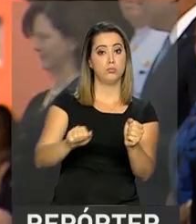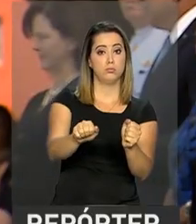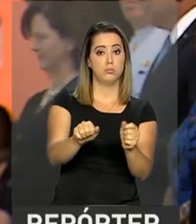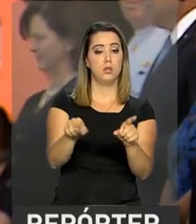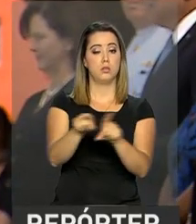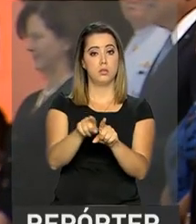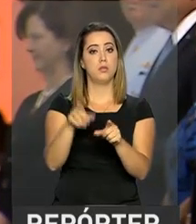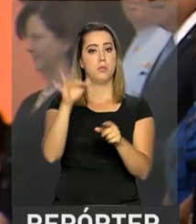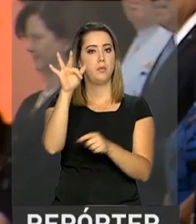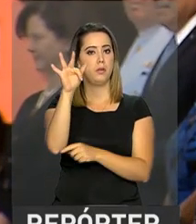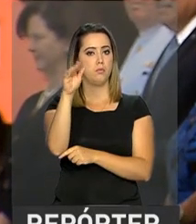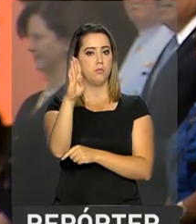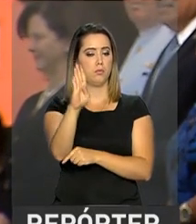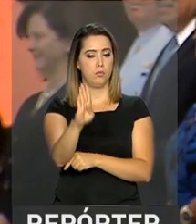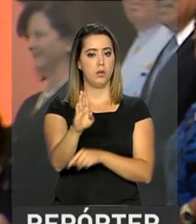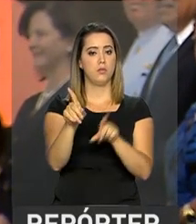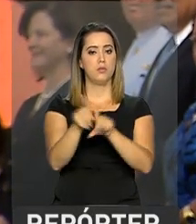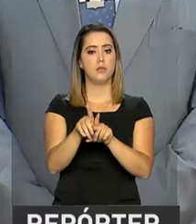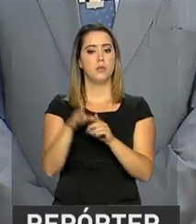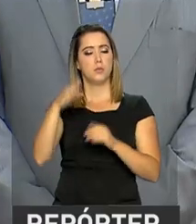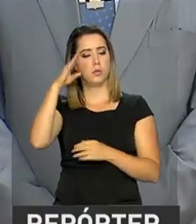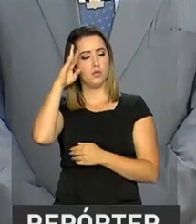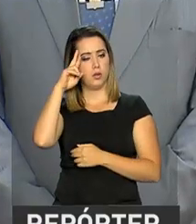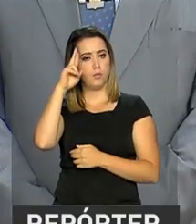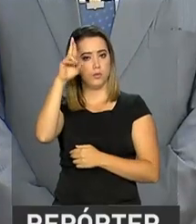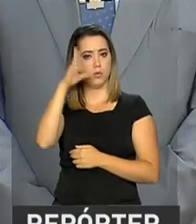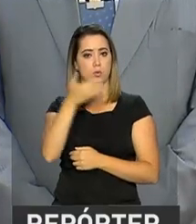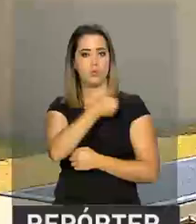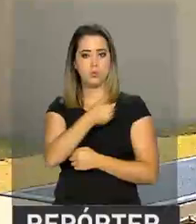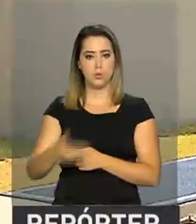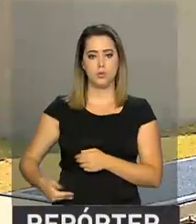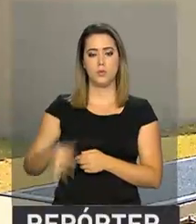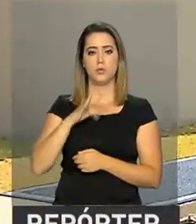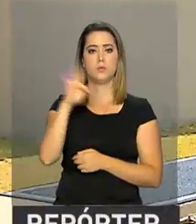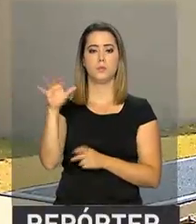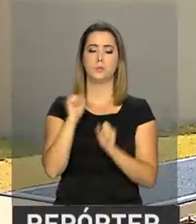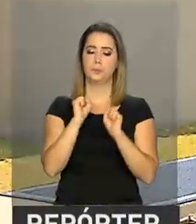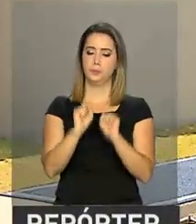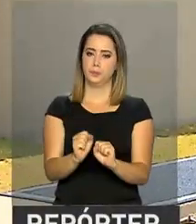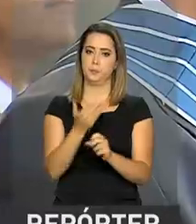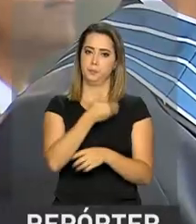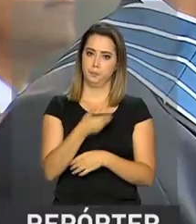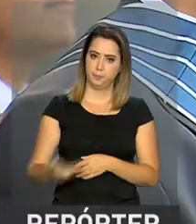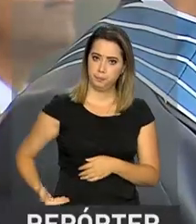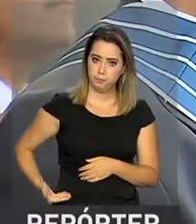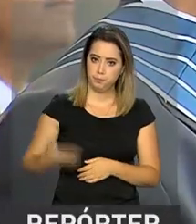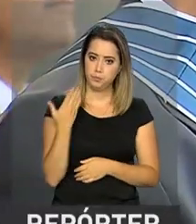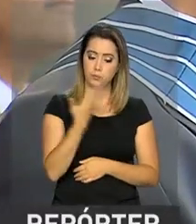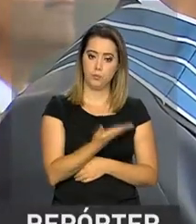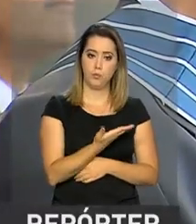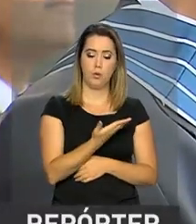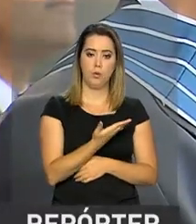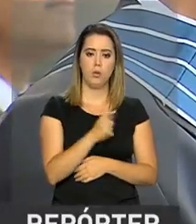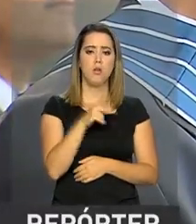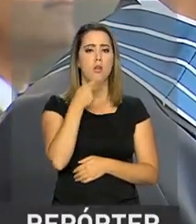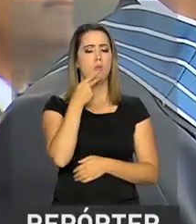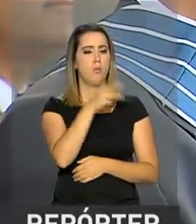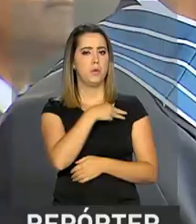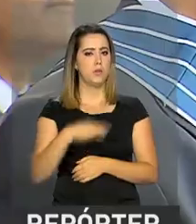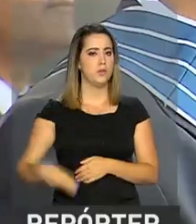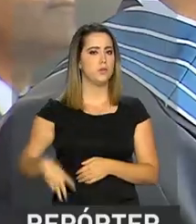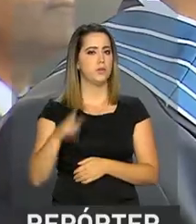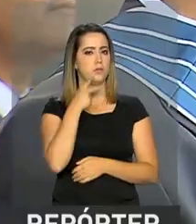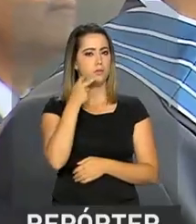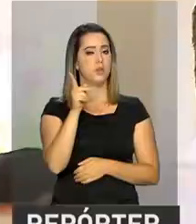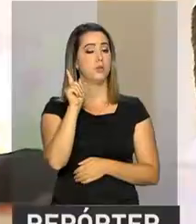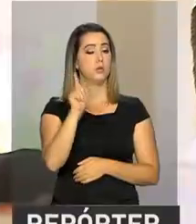ainda com a presença de autoridades do governo federal e do poder público o ministro da defesa raúl jungmann afirmou que essa homenagem é mais